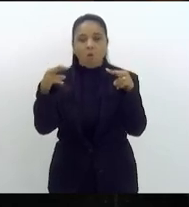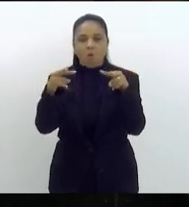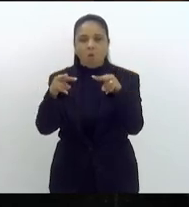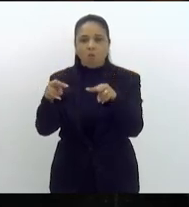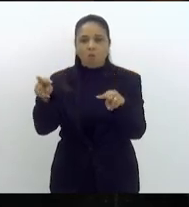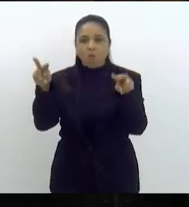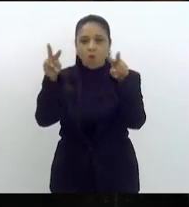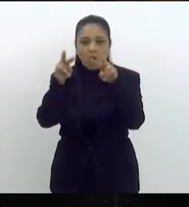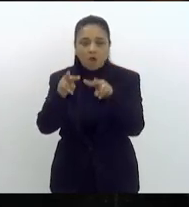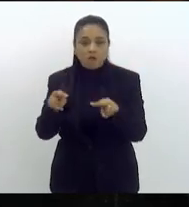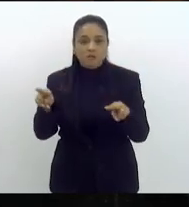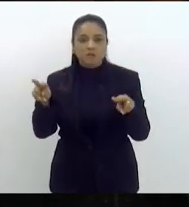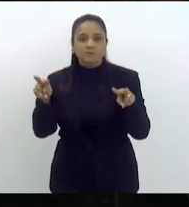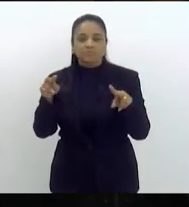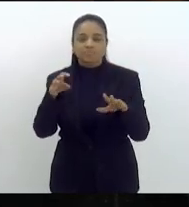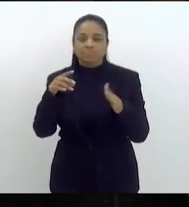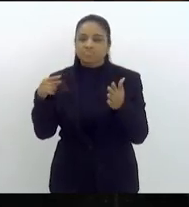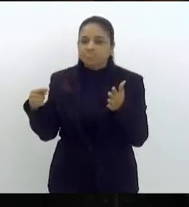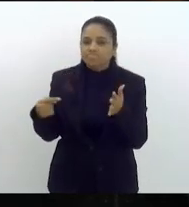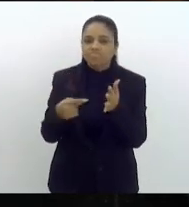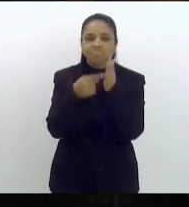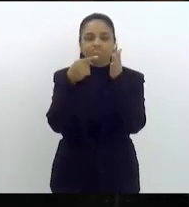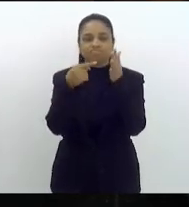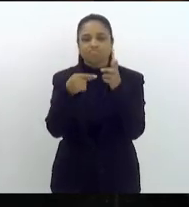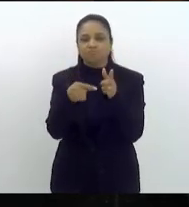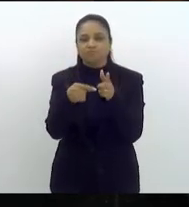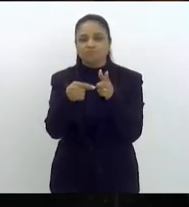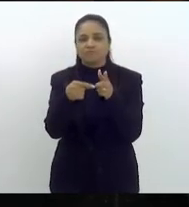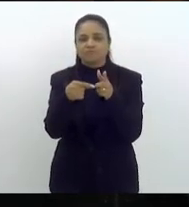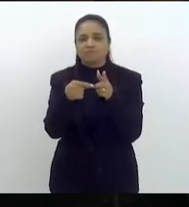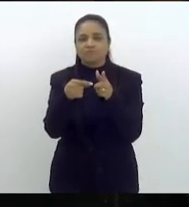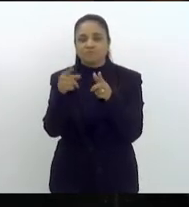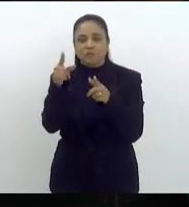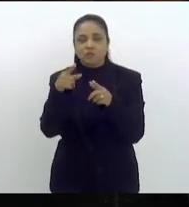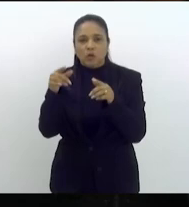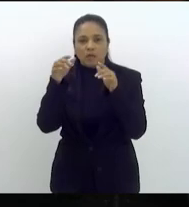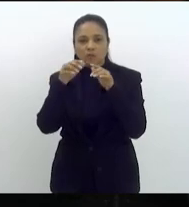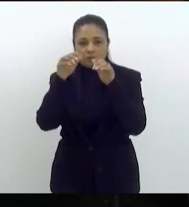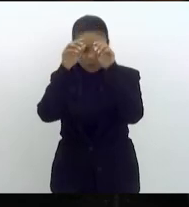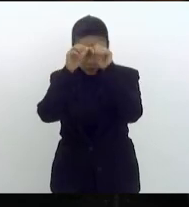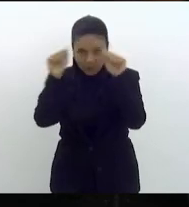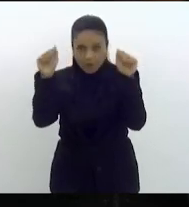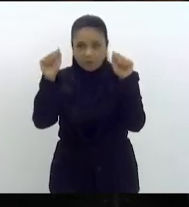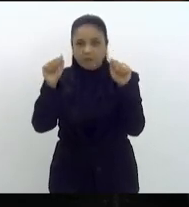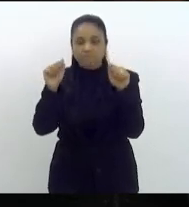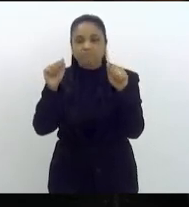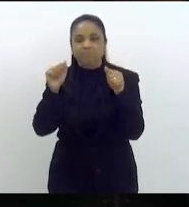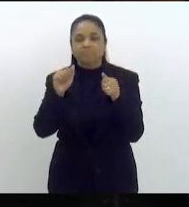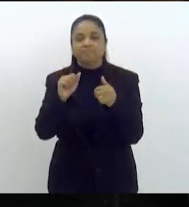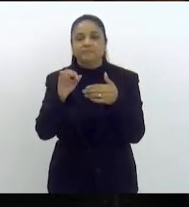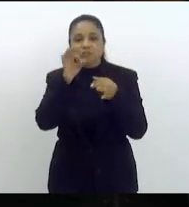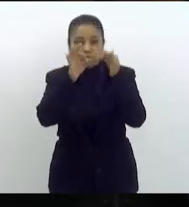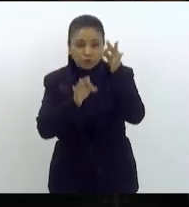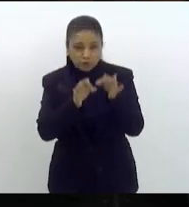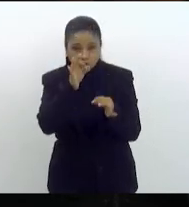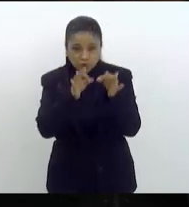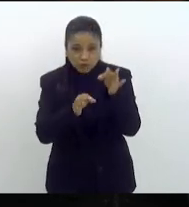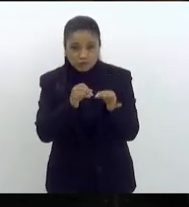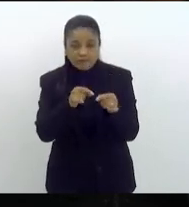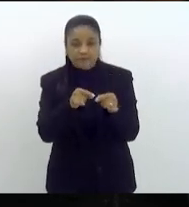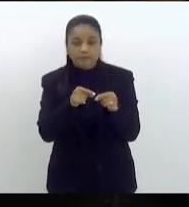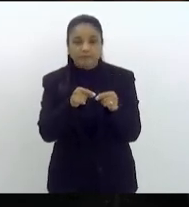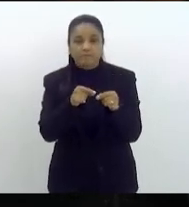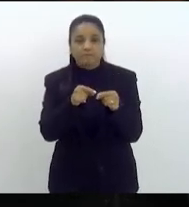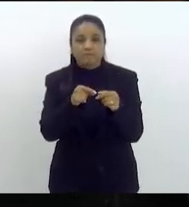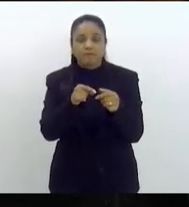essa denúncia passou pelo supremo e o